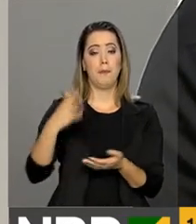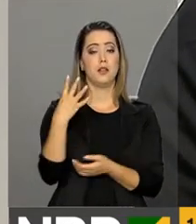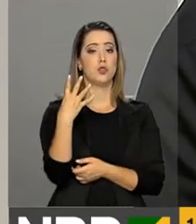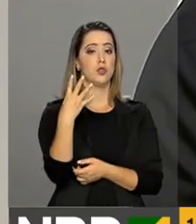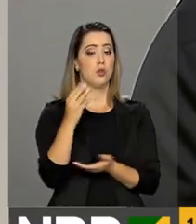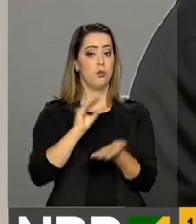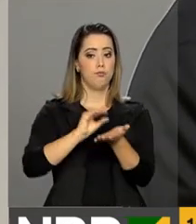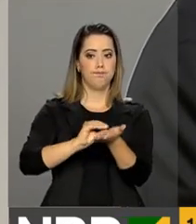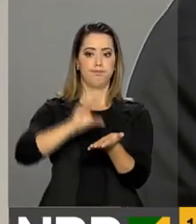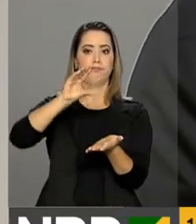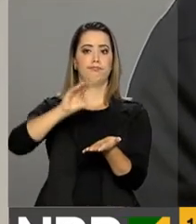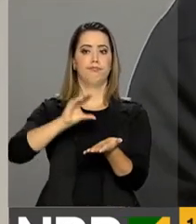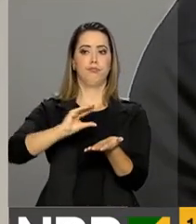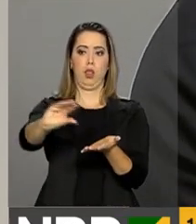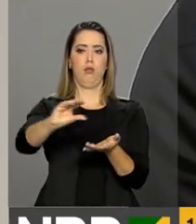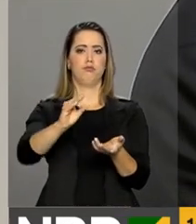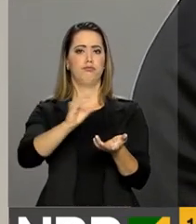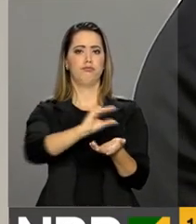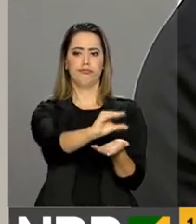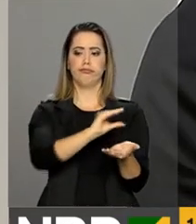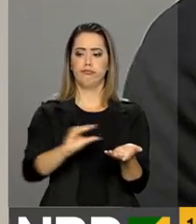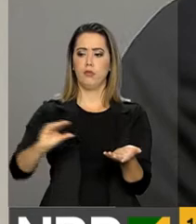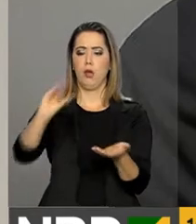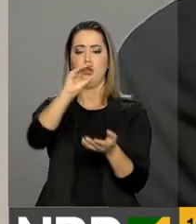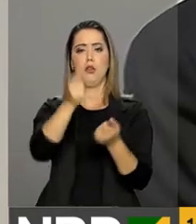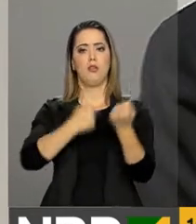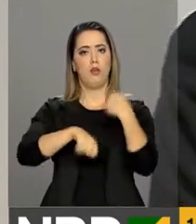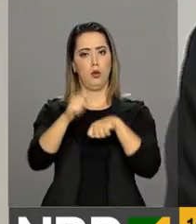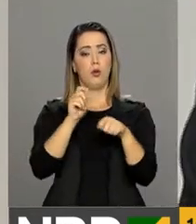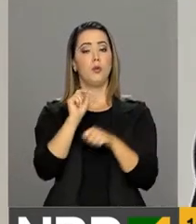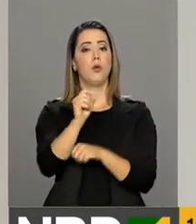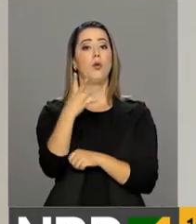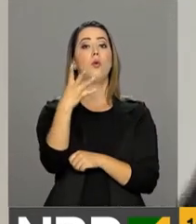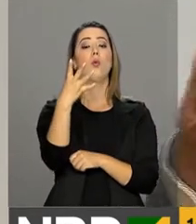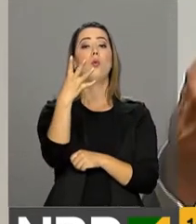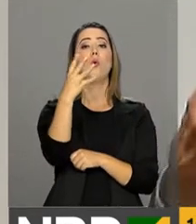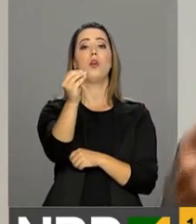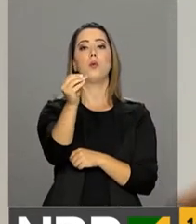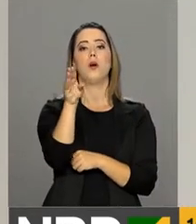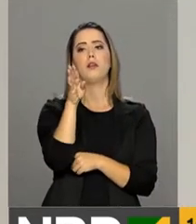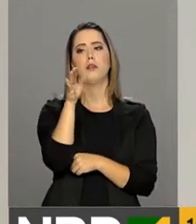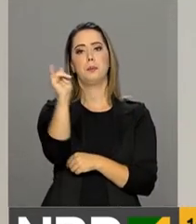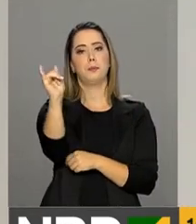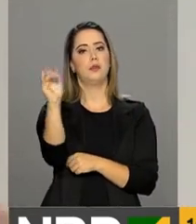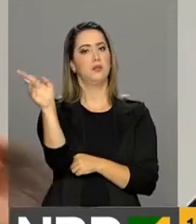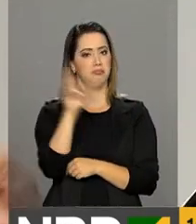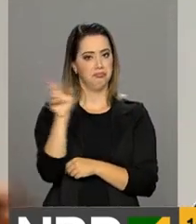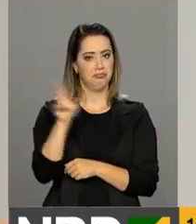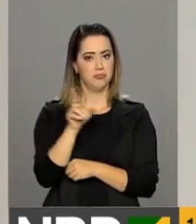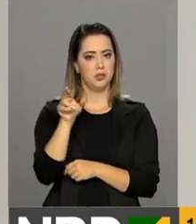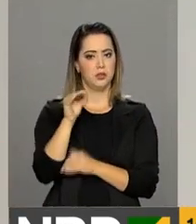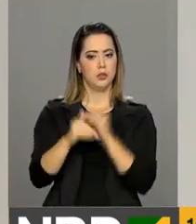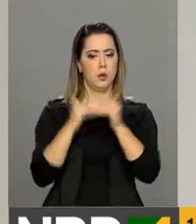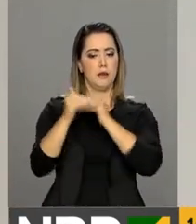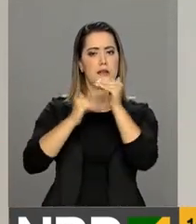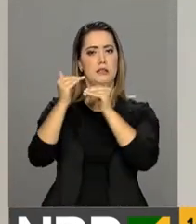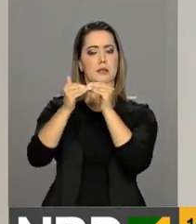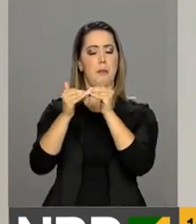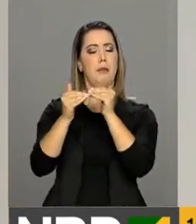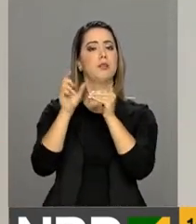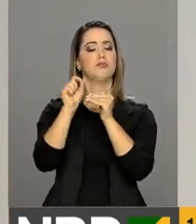bilhões de reais o que permitiu que o varejo tivesse um crescimento percentual nestes últimos meses